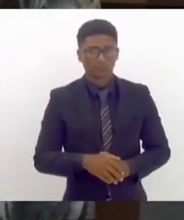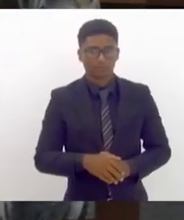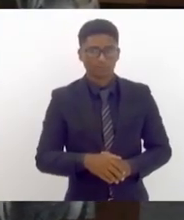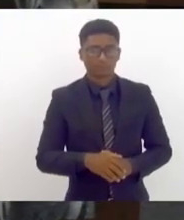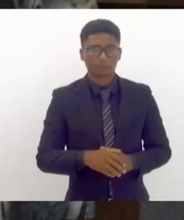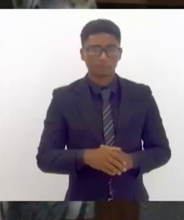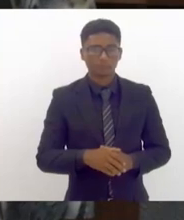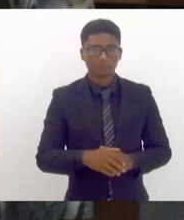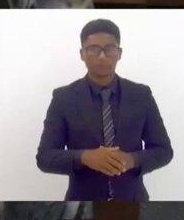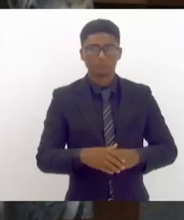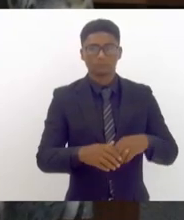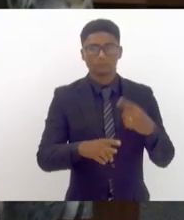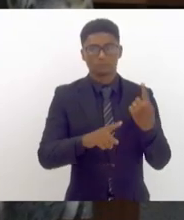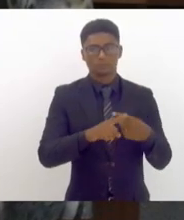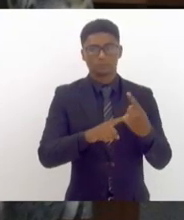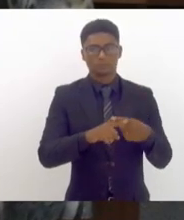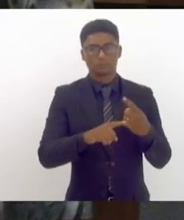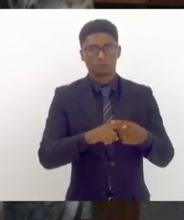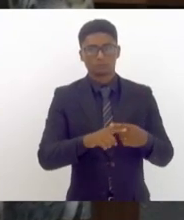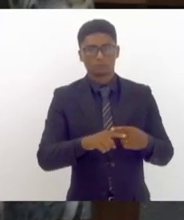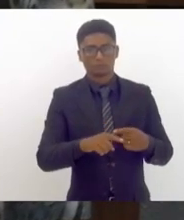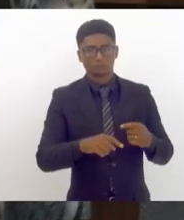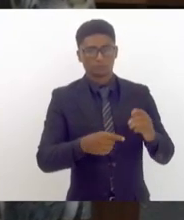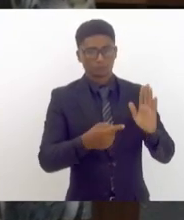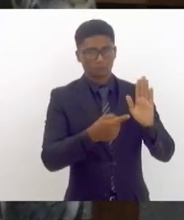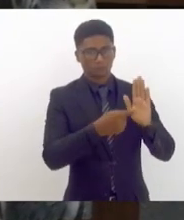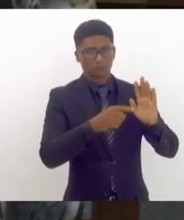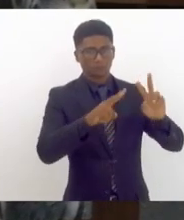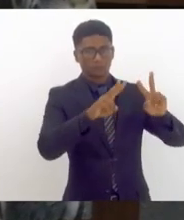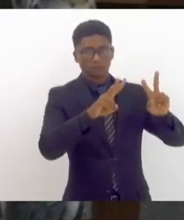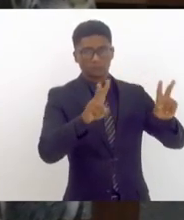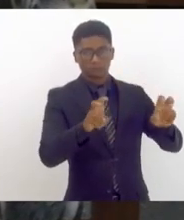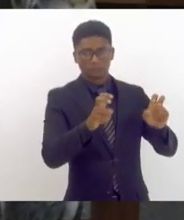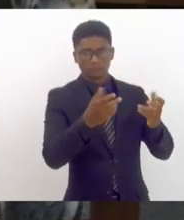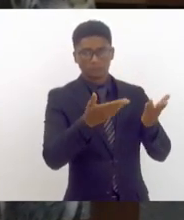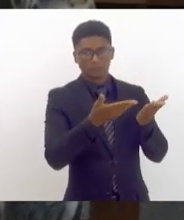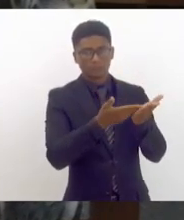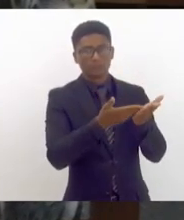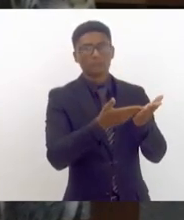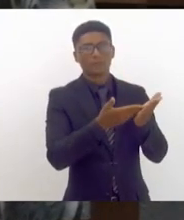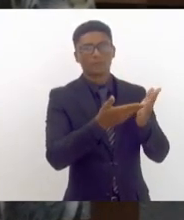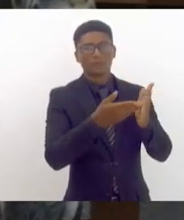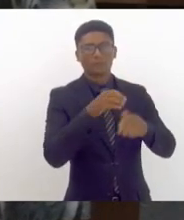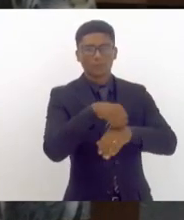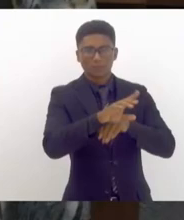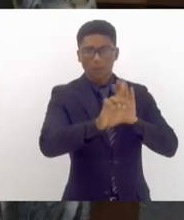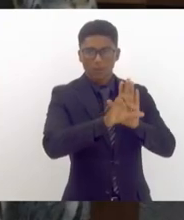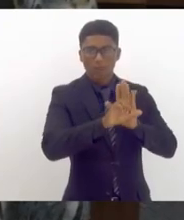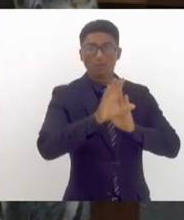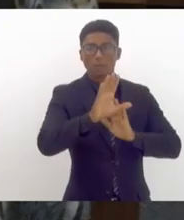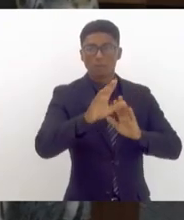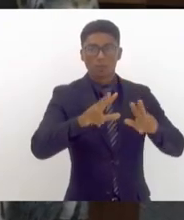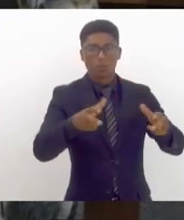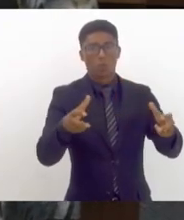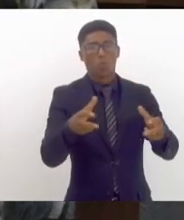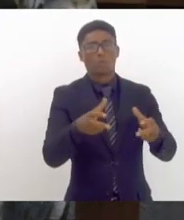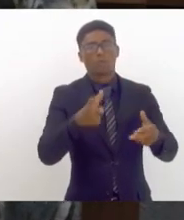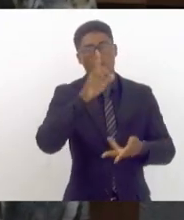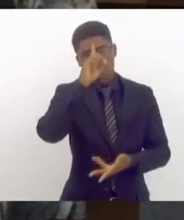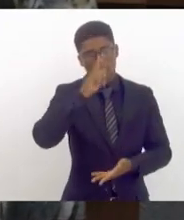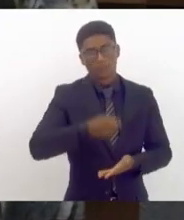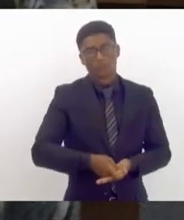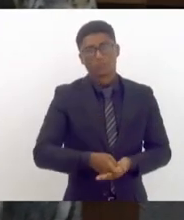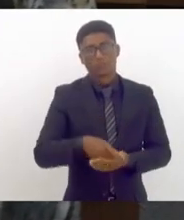Porque este, apesar da ementa da indicação legislativa, a decisão da comissão foi pela